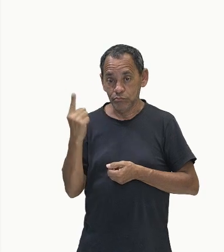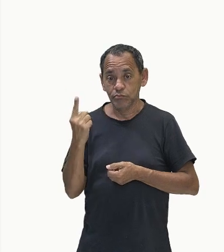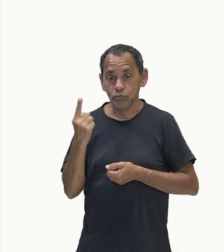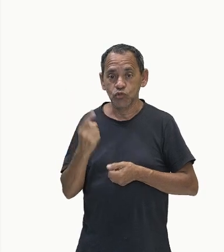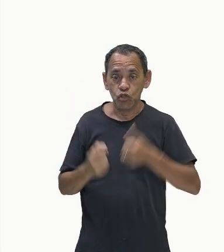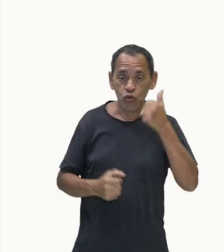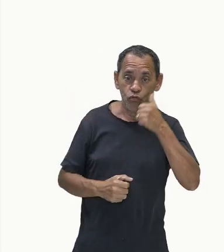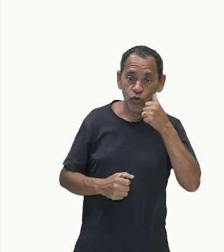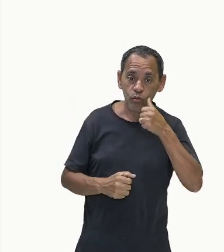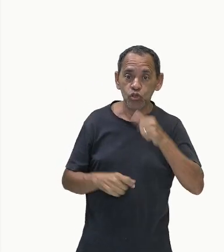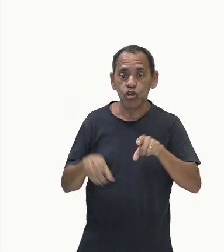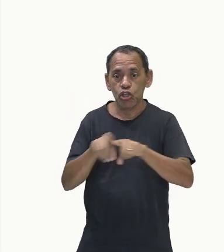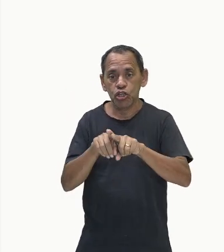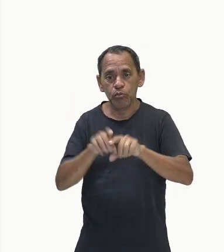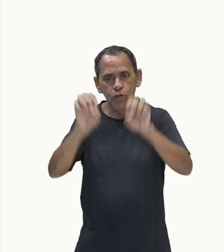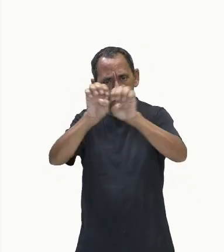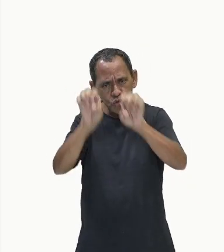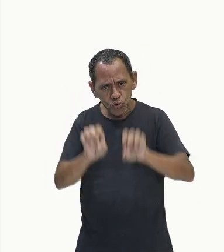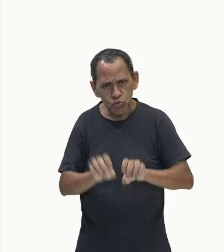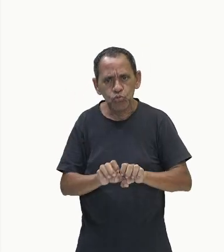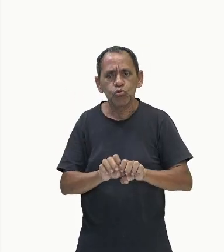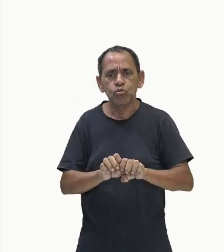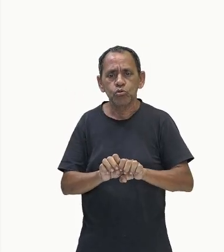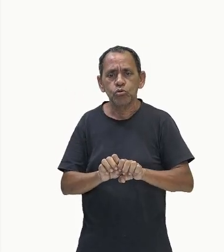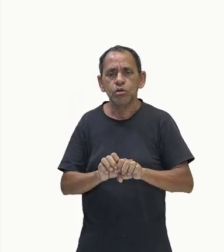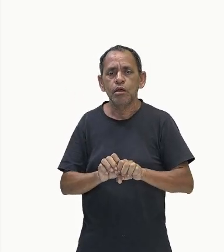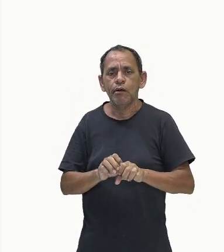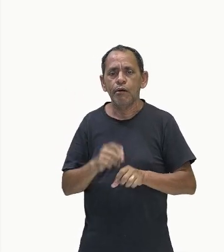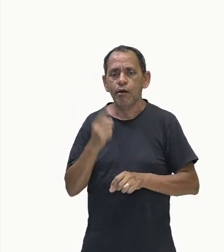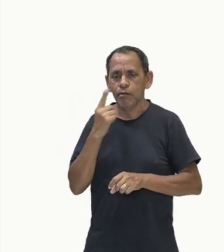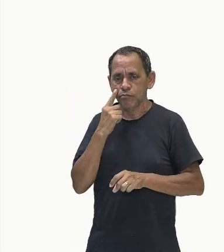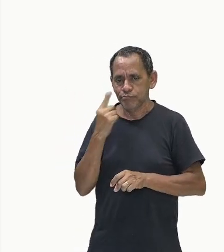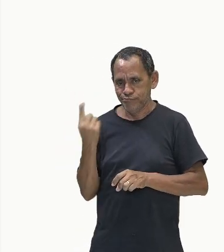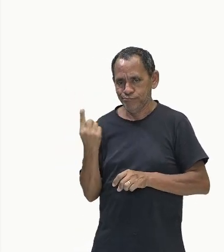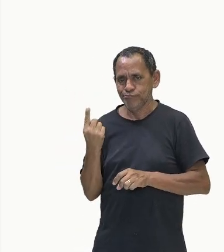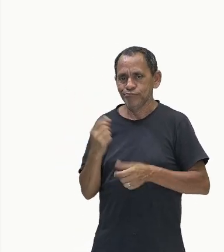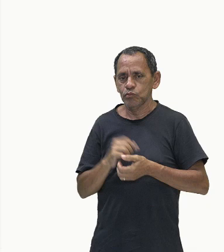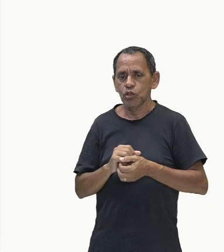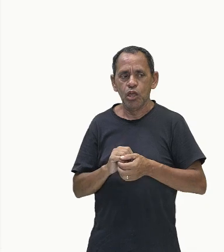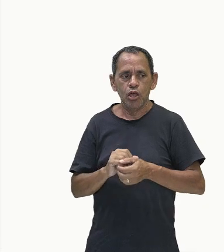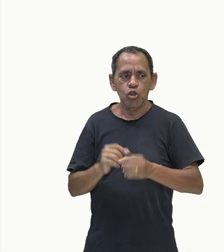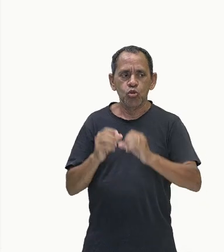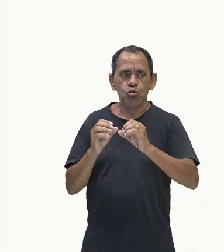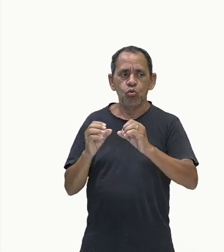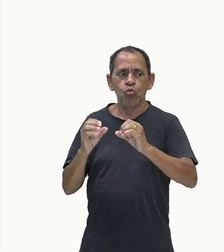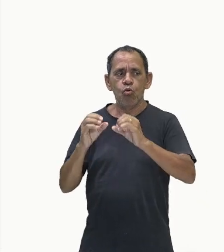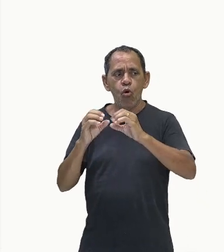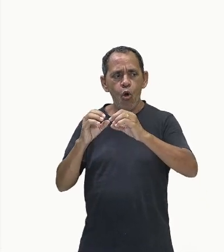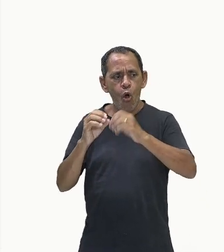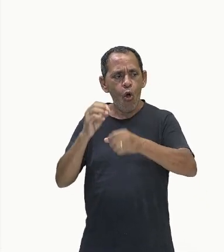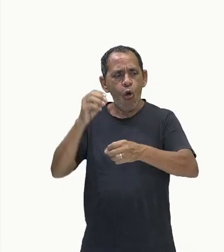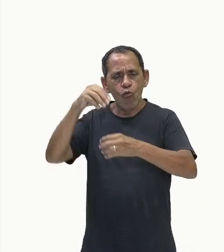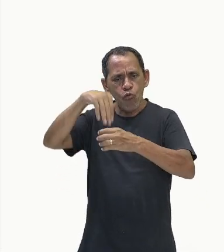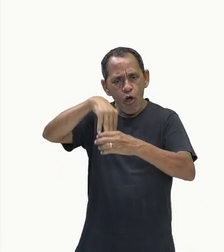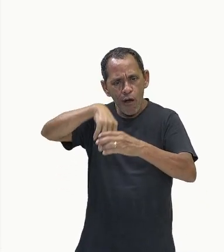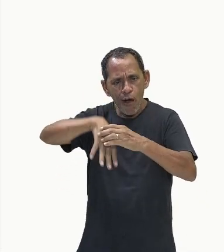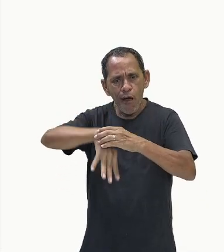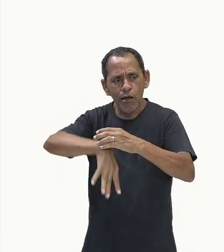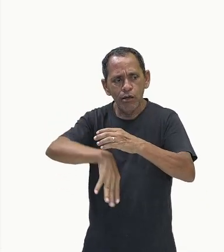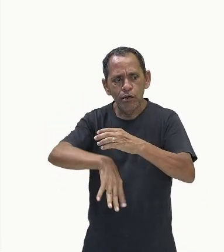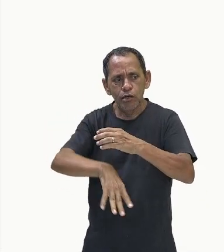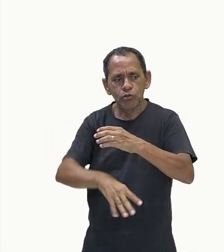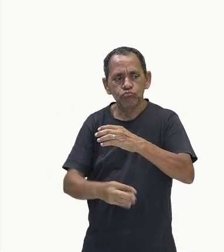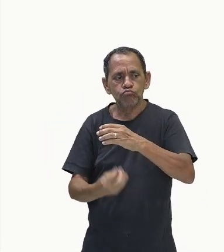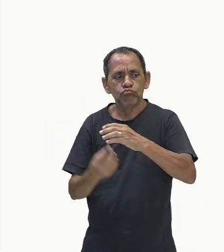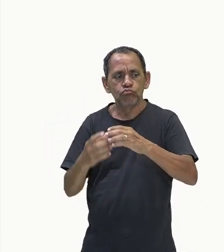E assim, lá embaixo, ó, o óvulo dentro do ovário foi fecundado,